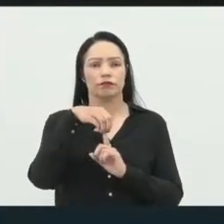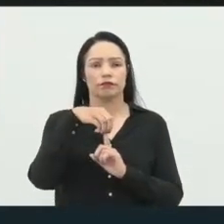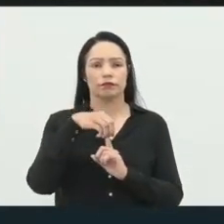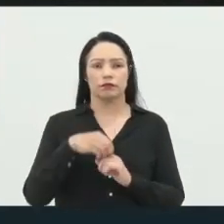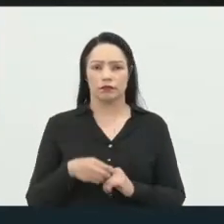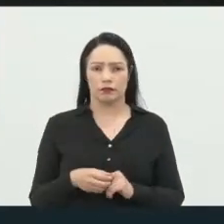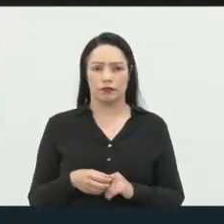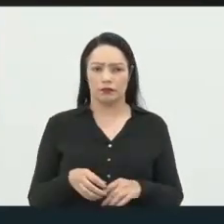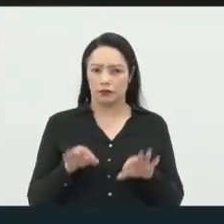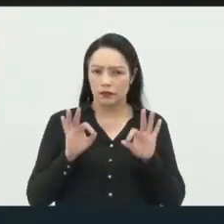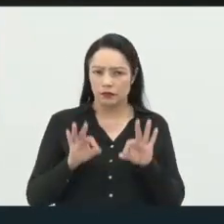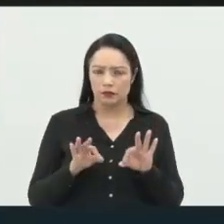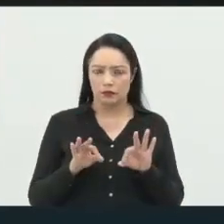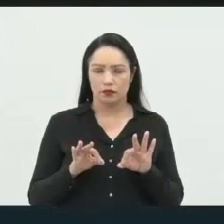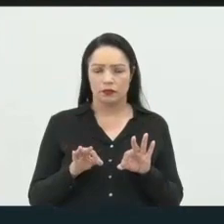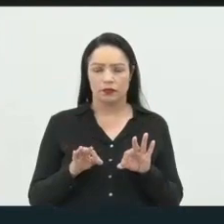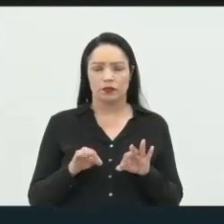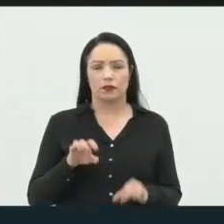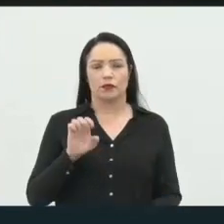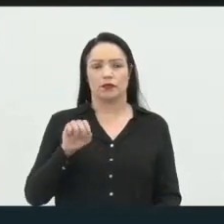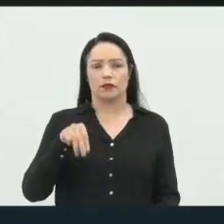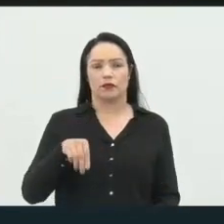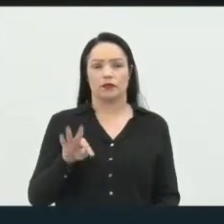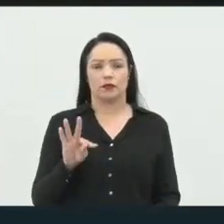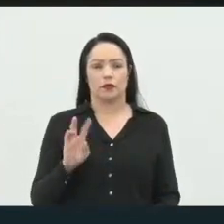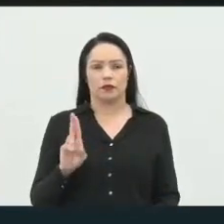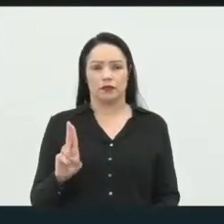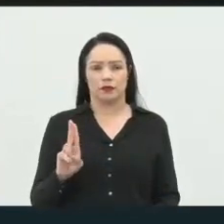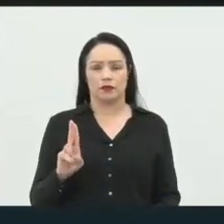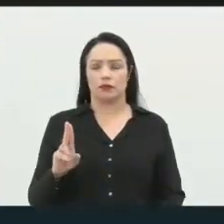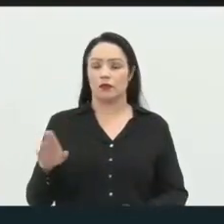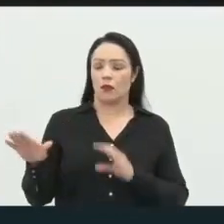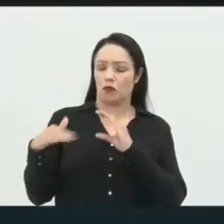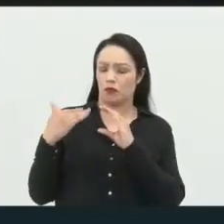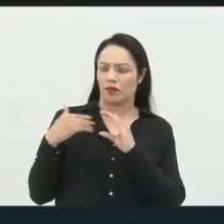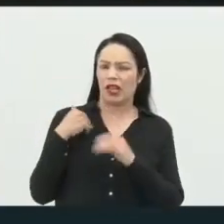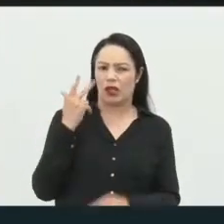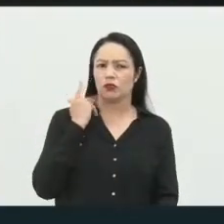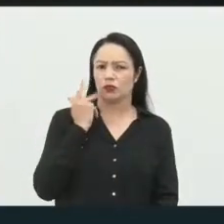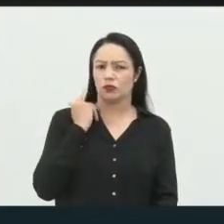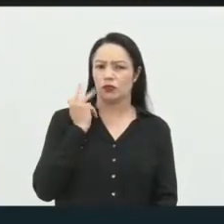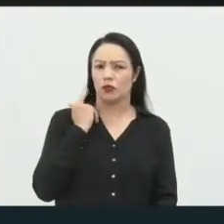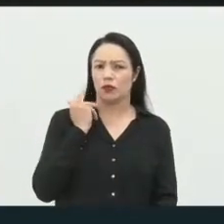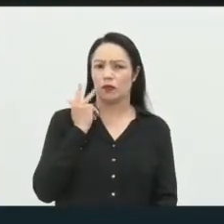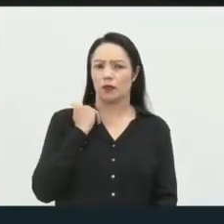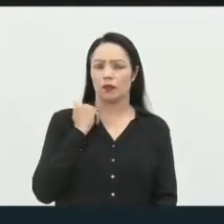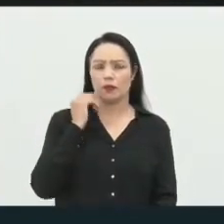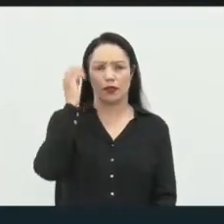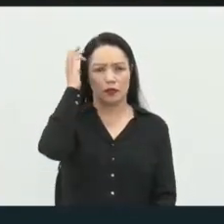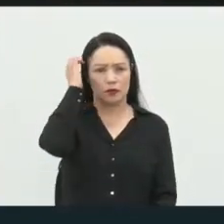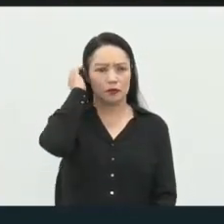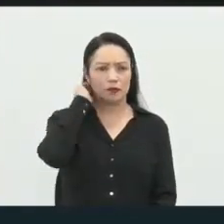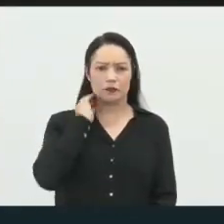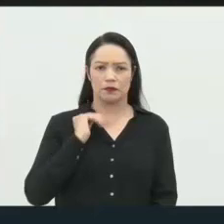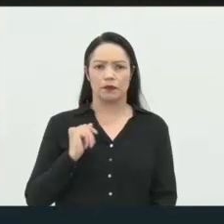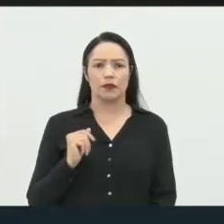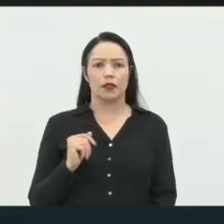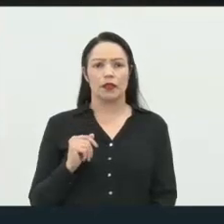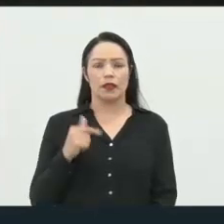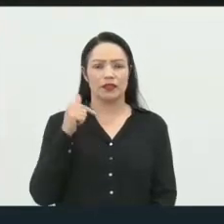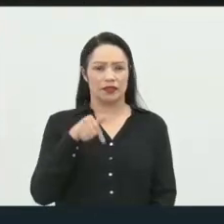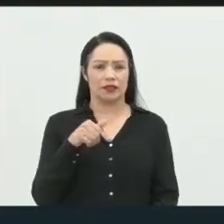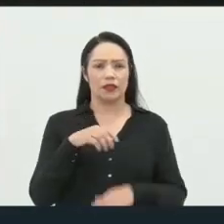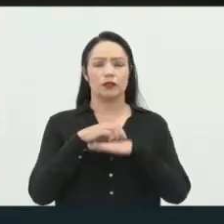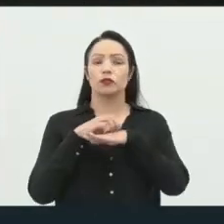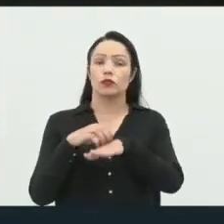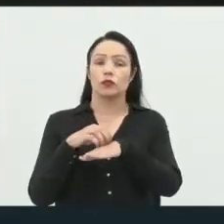MTU mandar o e-mail dizendo que é normal sete horas na semana que não tem sete ônibus então